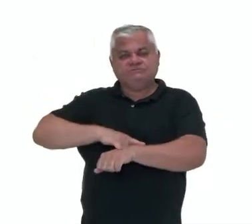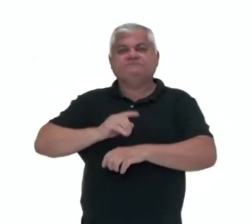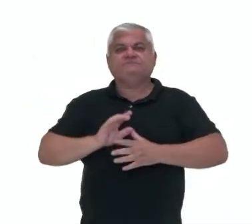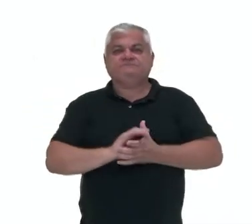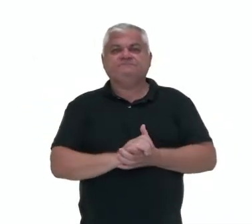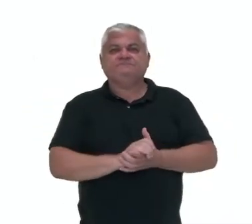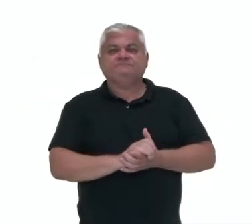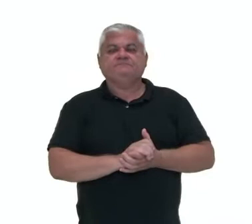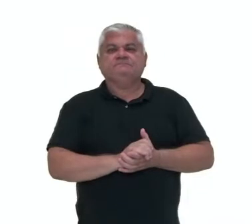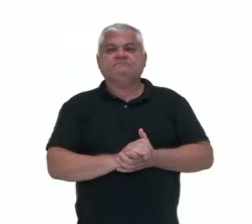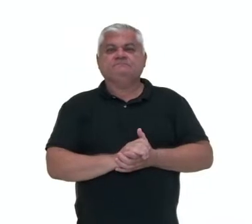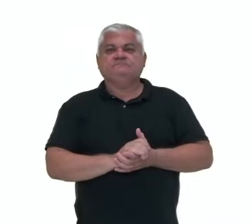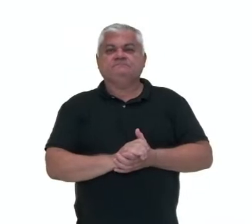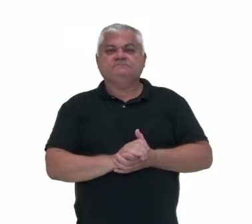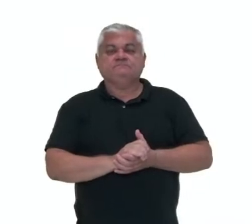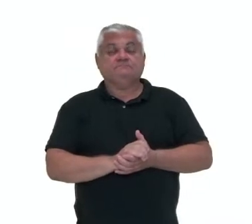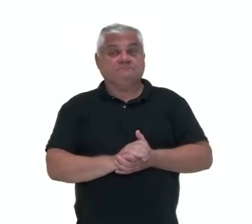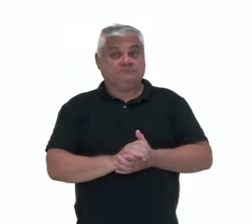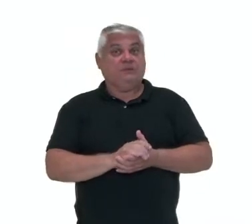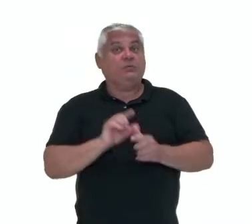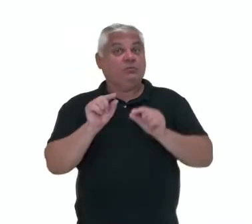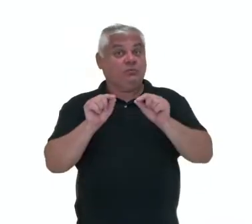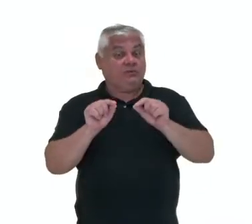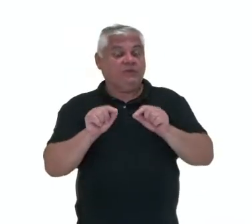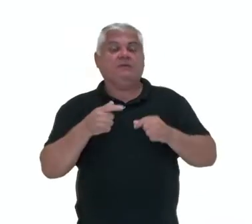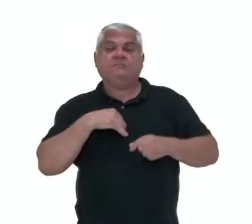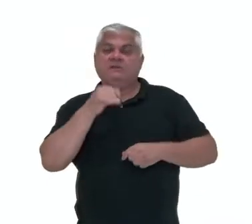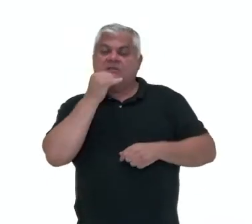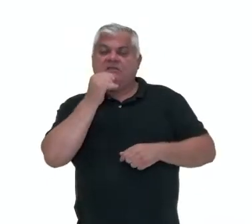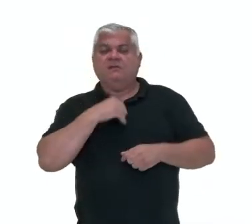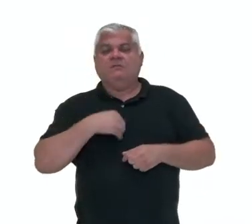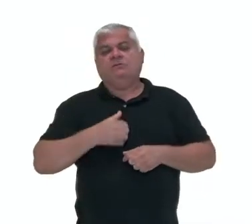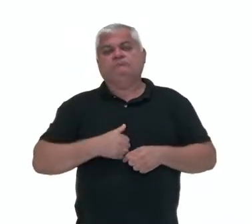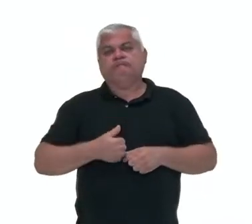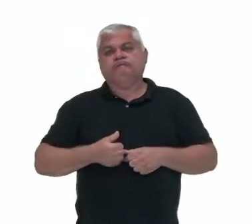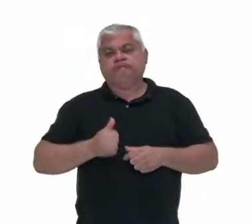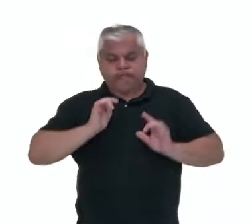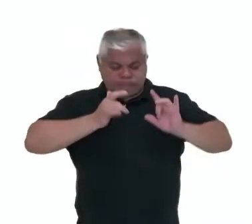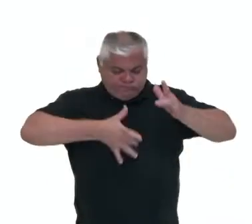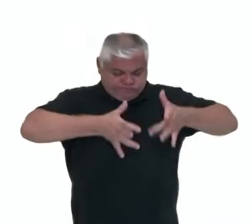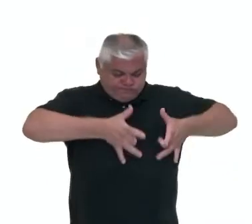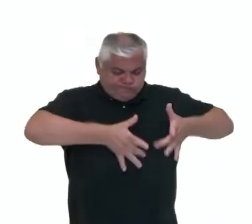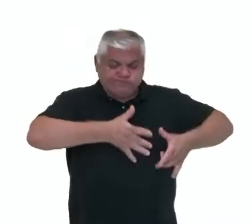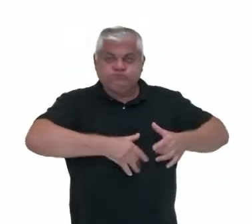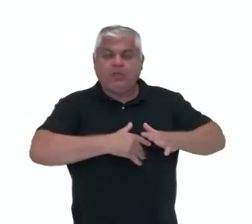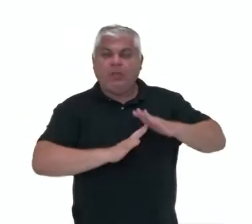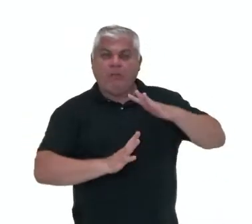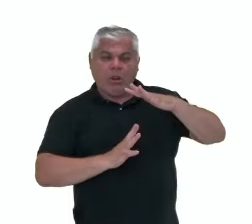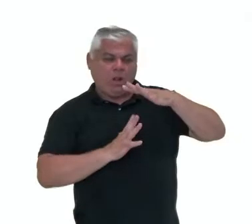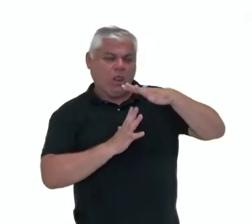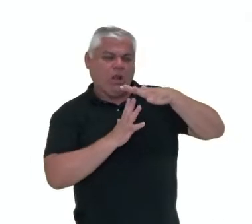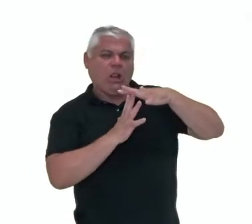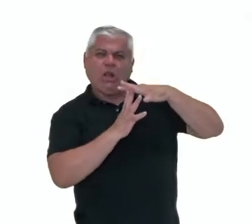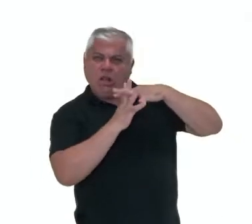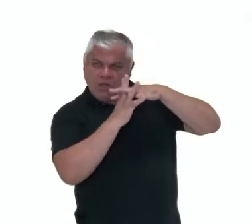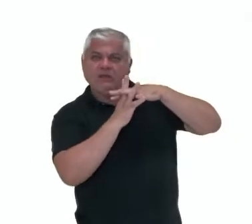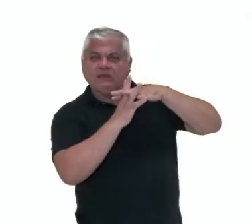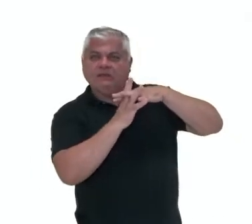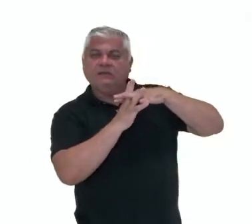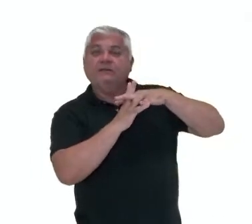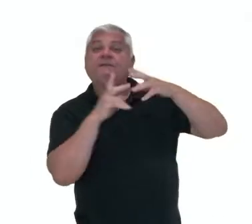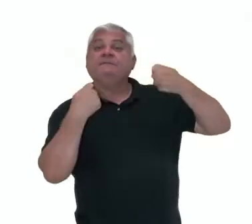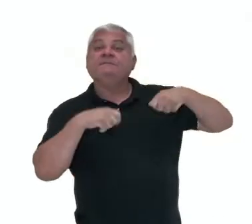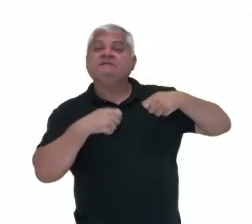corpo. Garante a eliminação de substâncias que estão em excesso no nosso organismo